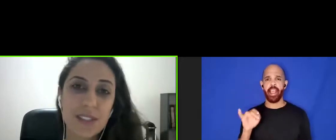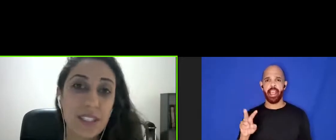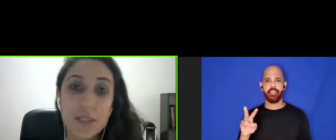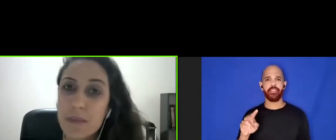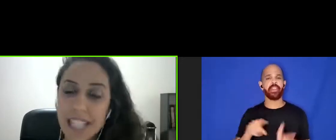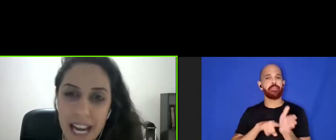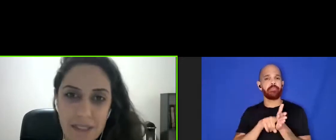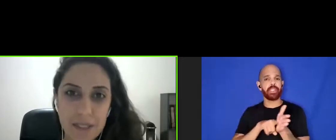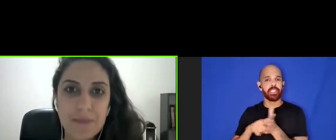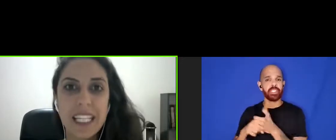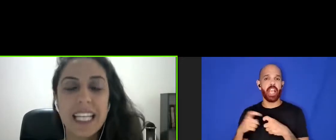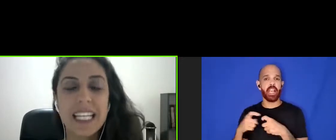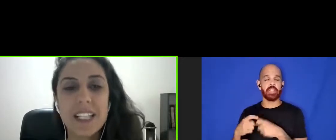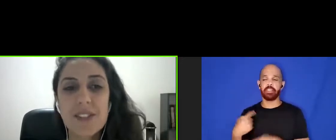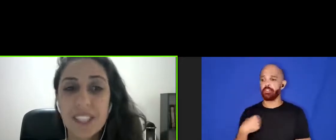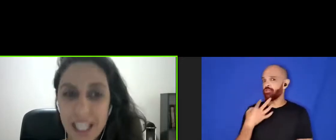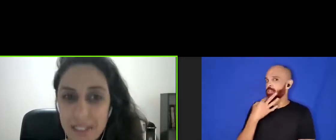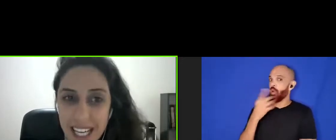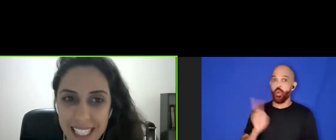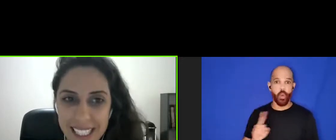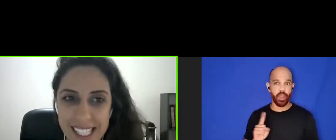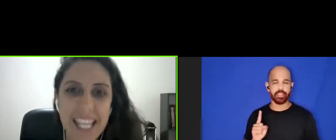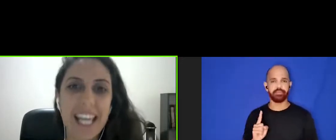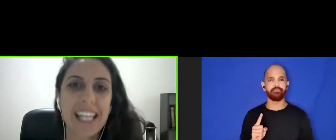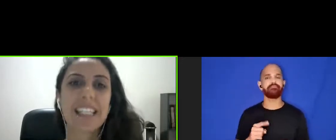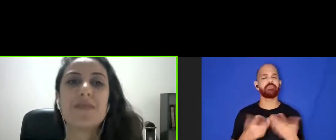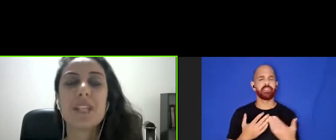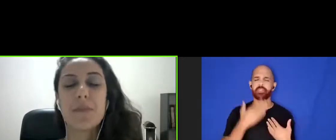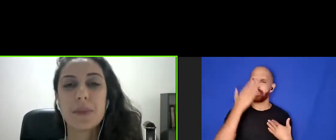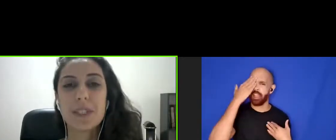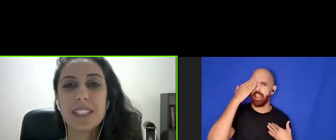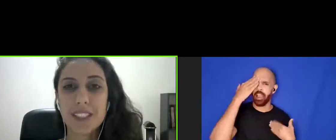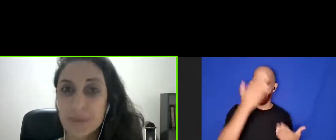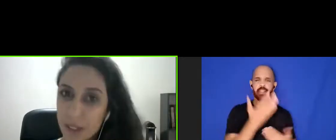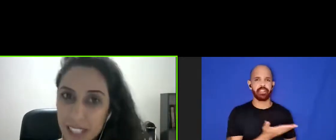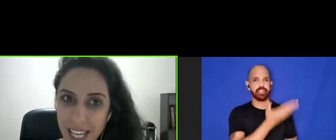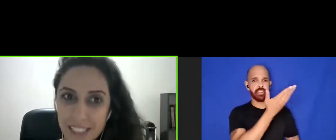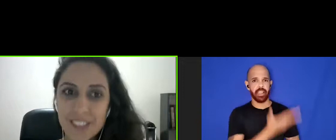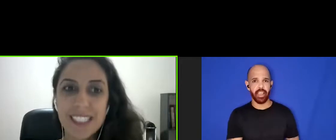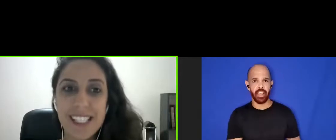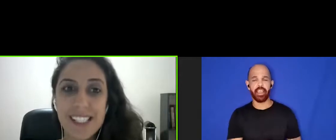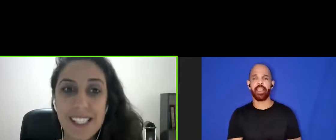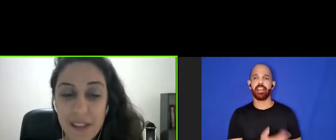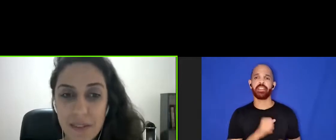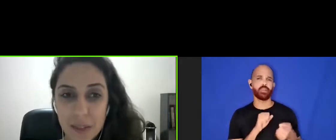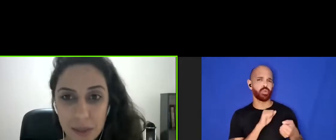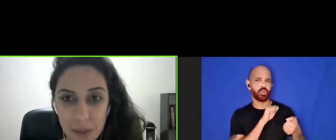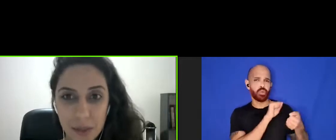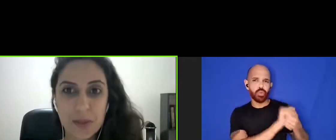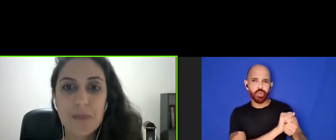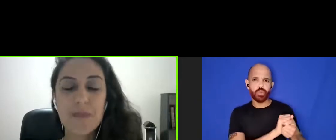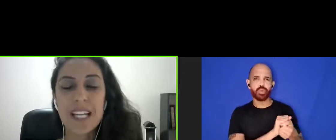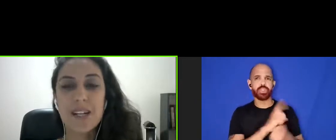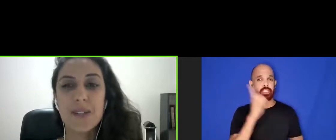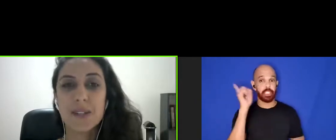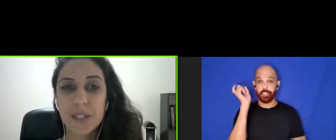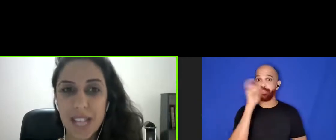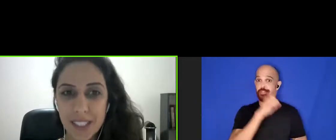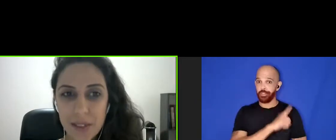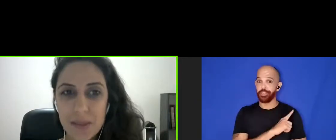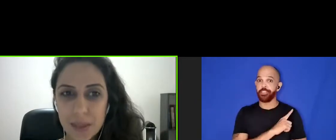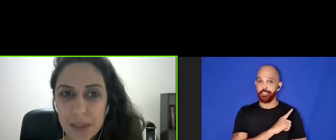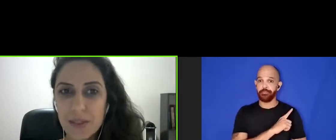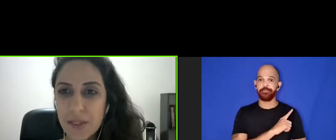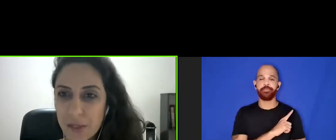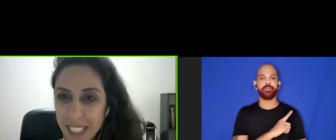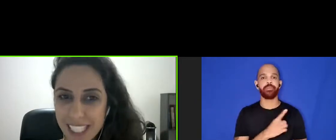assuntos que eu não dominava, e eu só tenho a agradecer ela por estar do meu lado nesse desafio todo. O